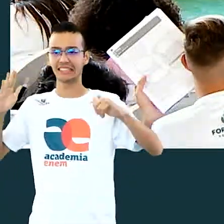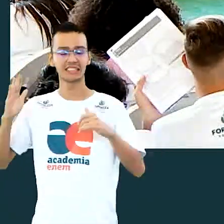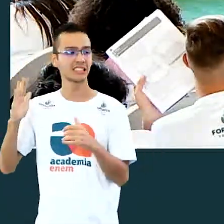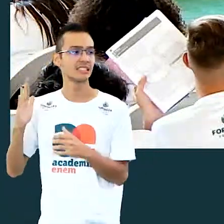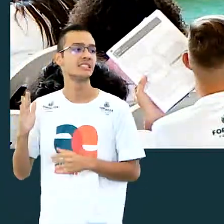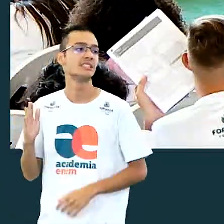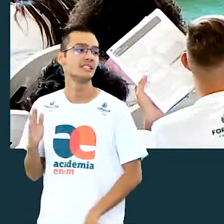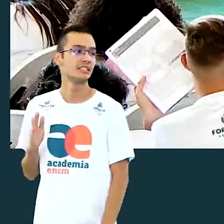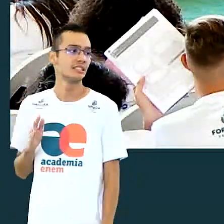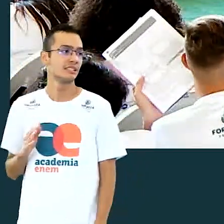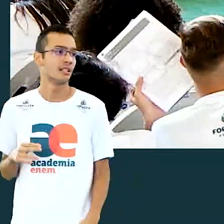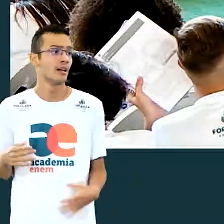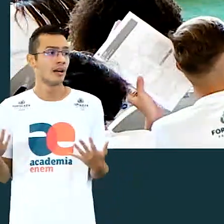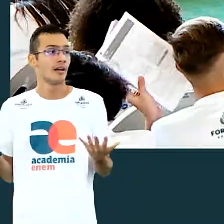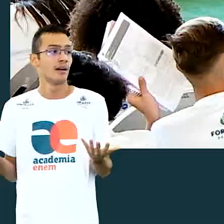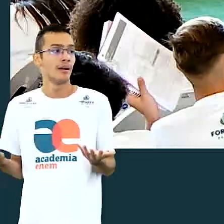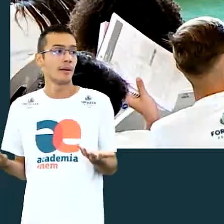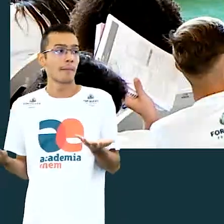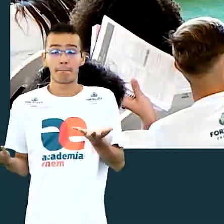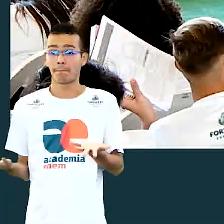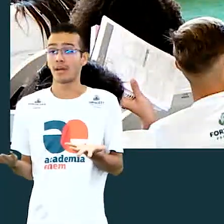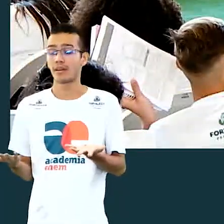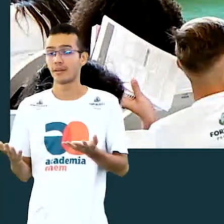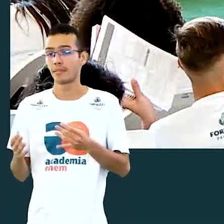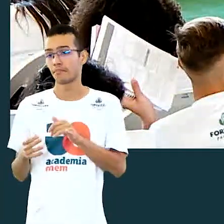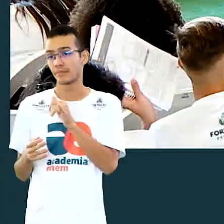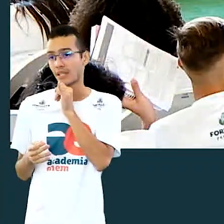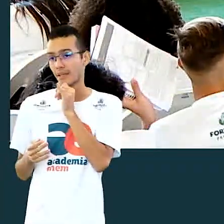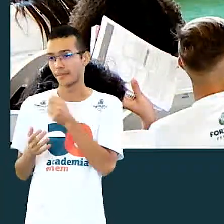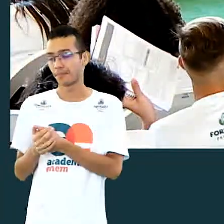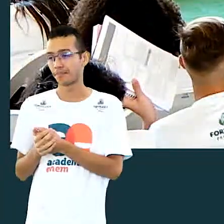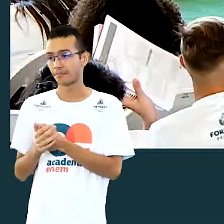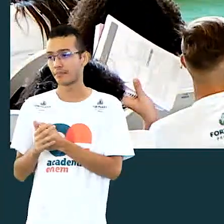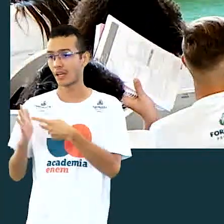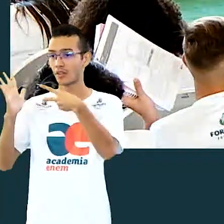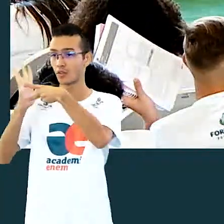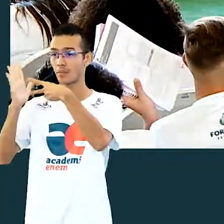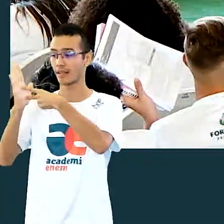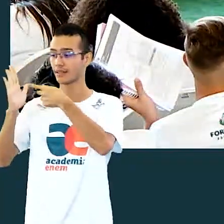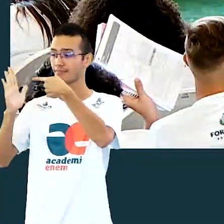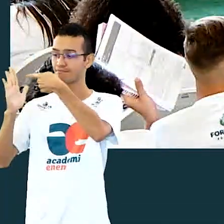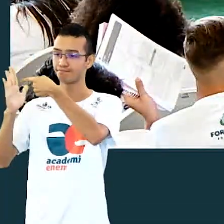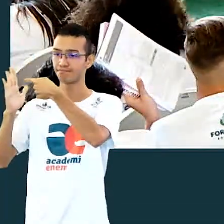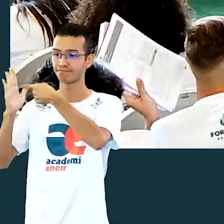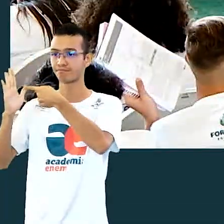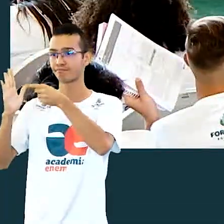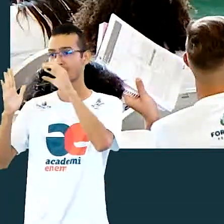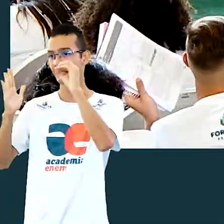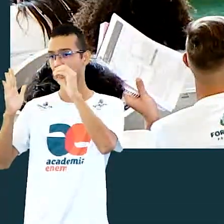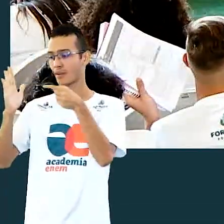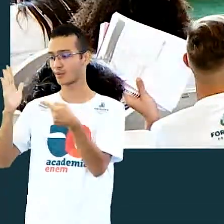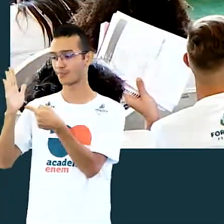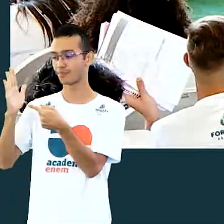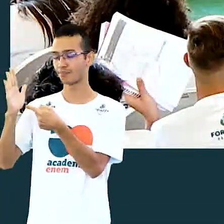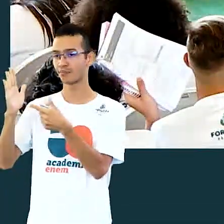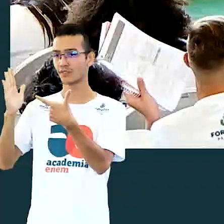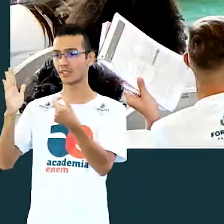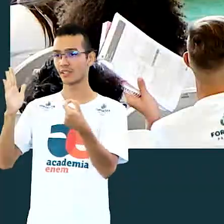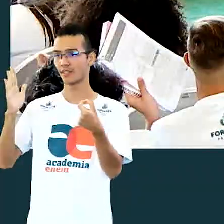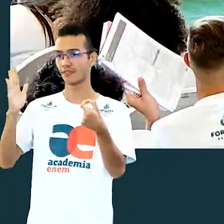não é 0? E o outro é quanto? 220. Certo? Quanto é a